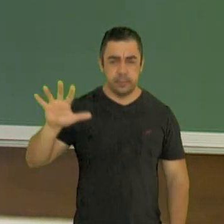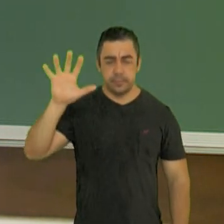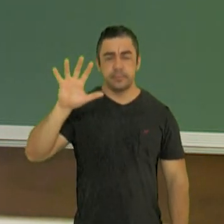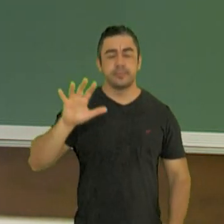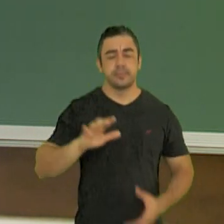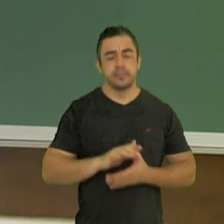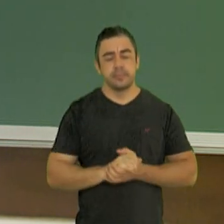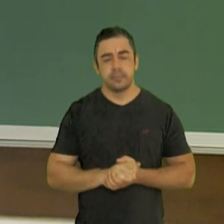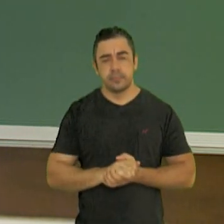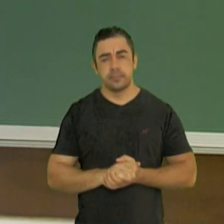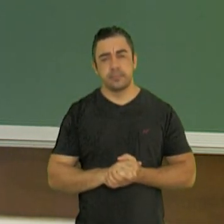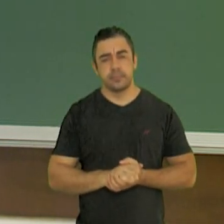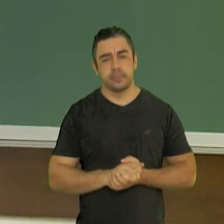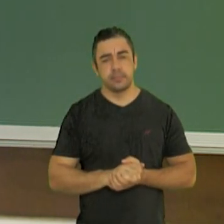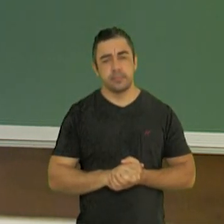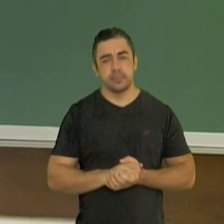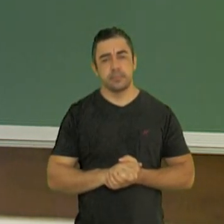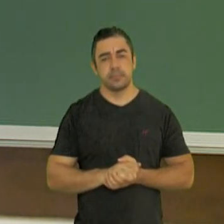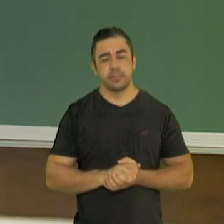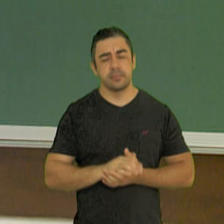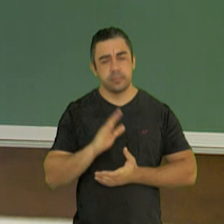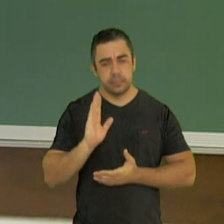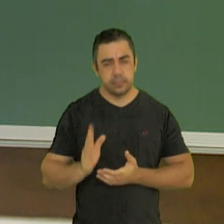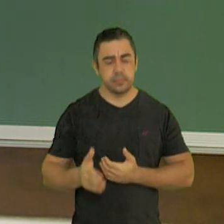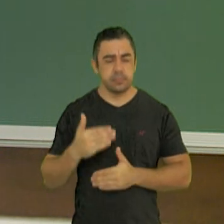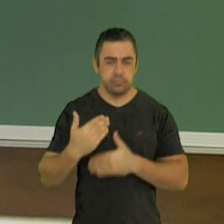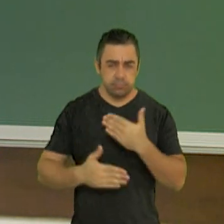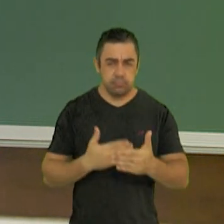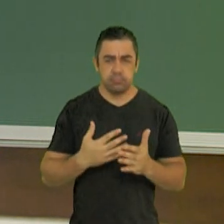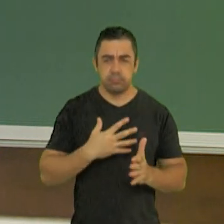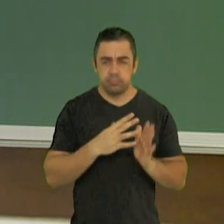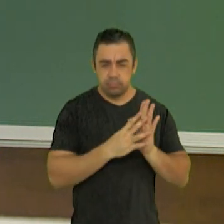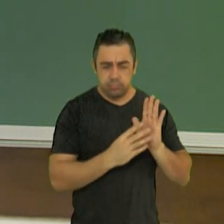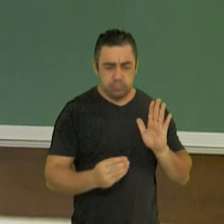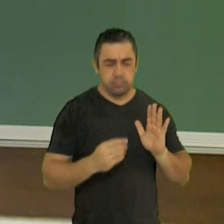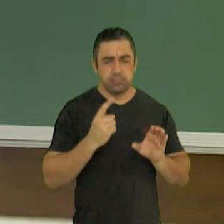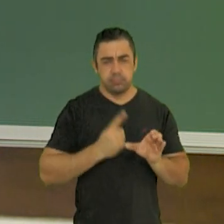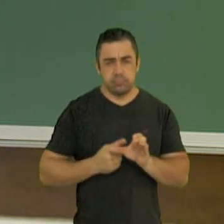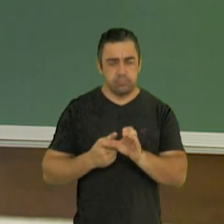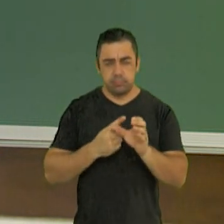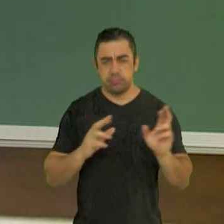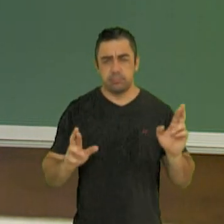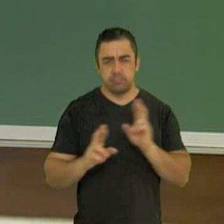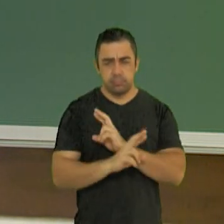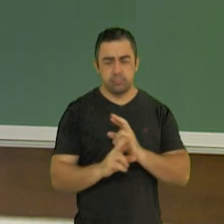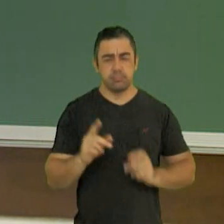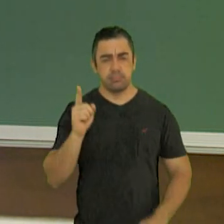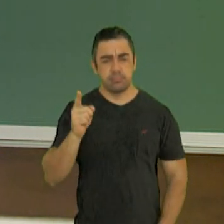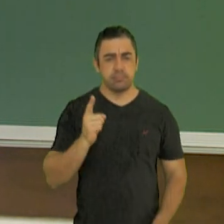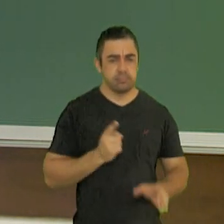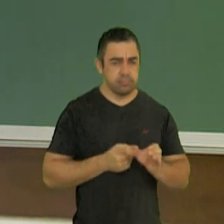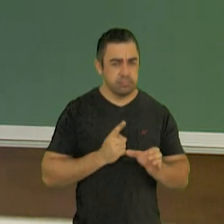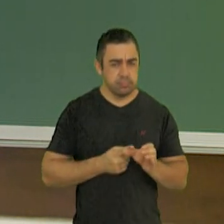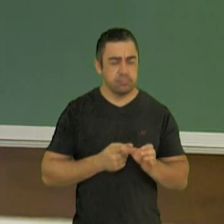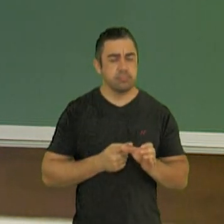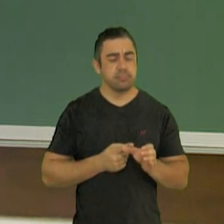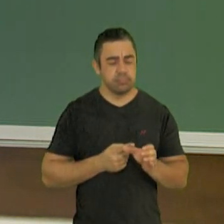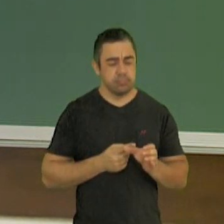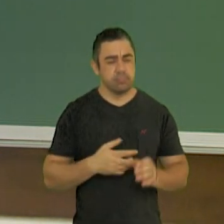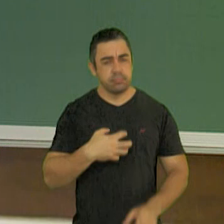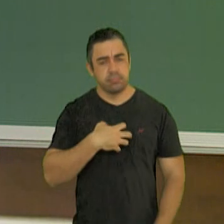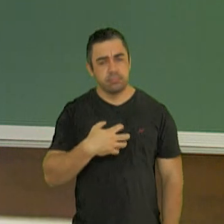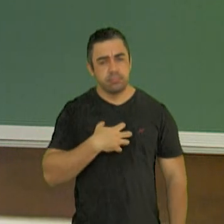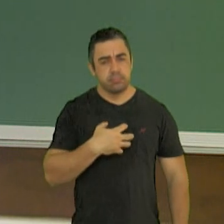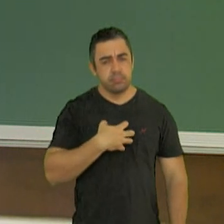das nações europeias, né? Eles vieram desenvolvendo esses modelos urbanos, essa relação com o espaço geográfico, né, de uma